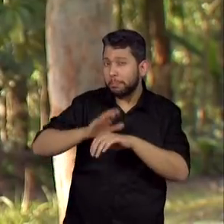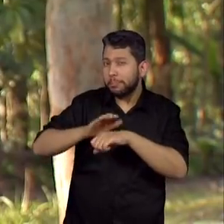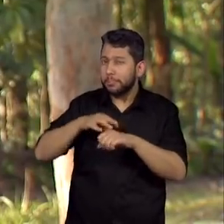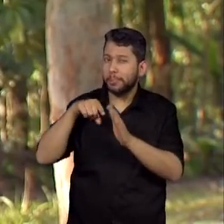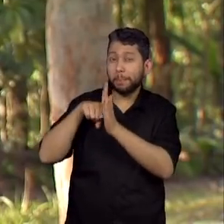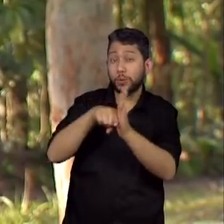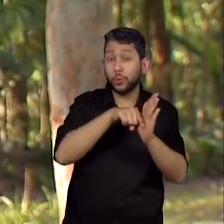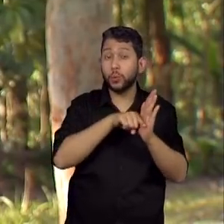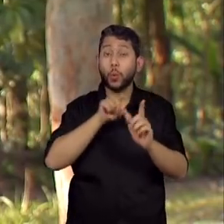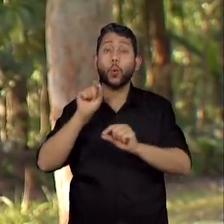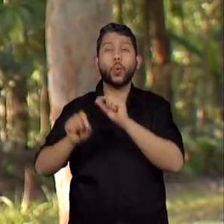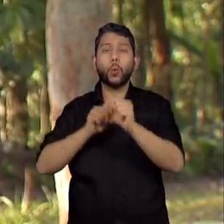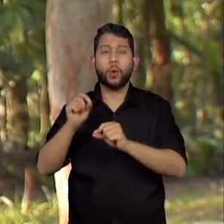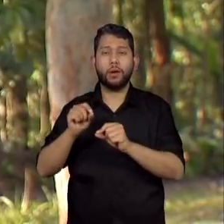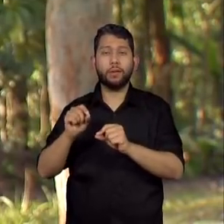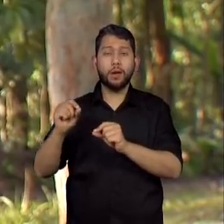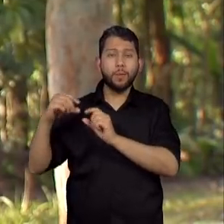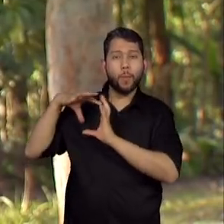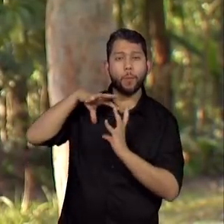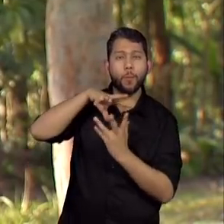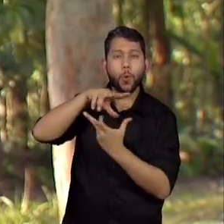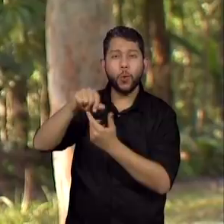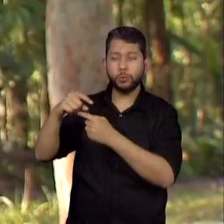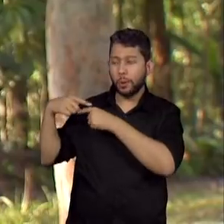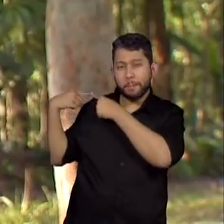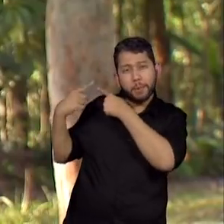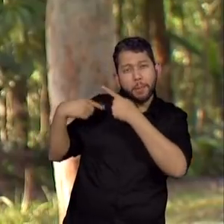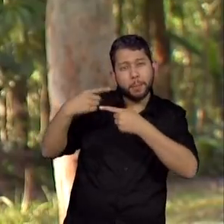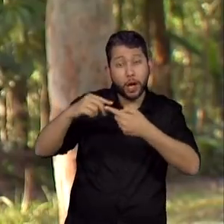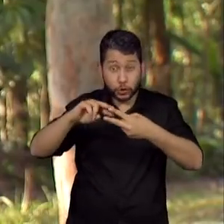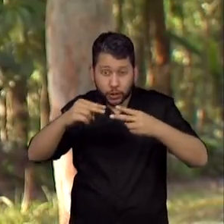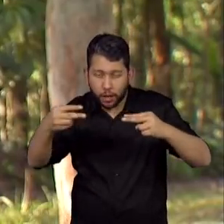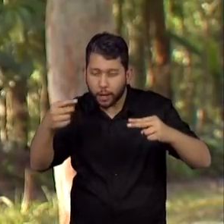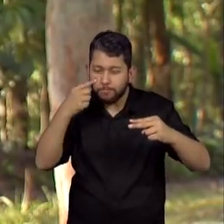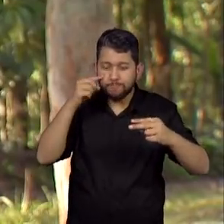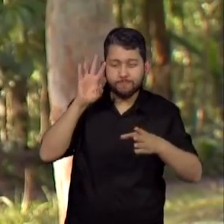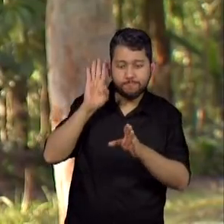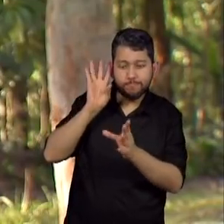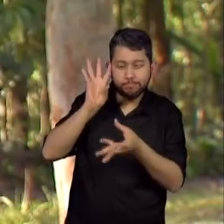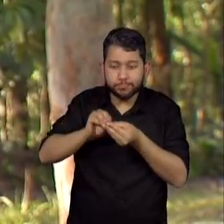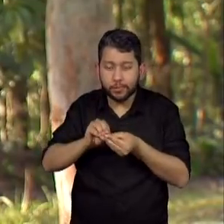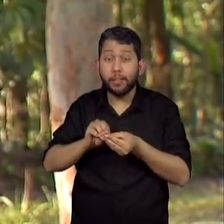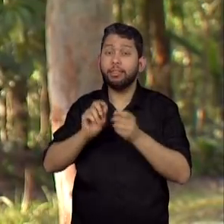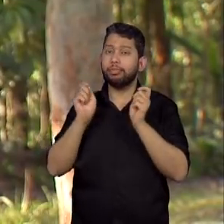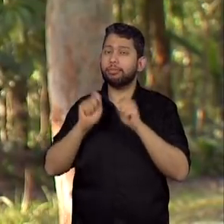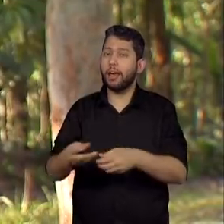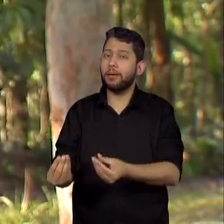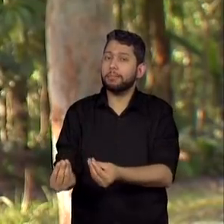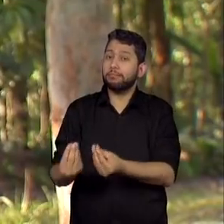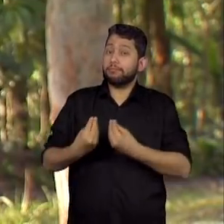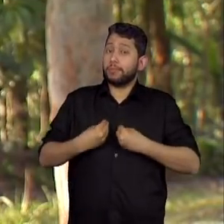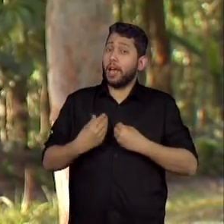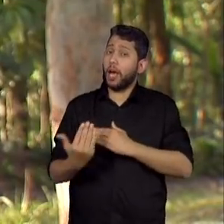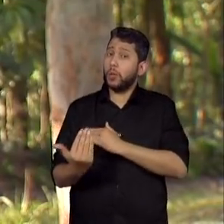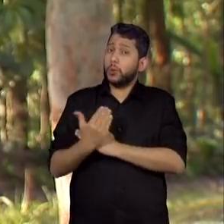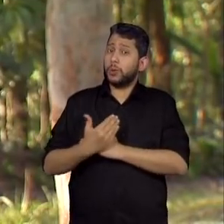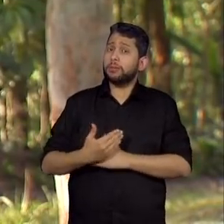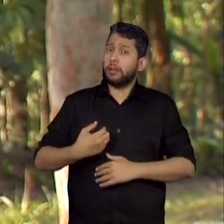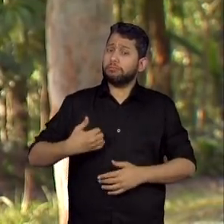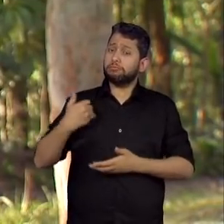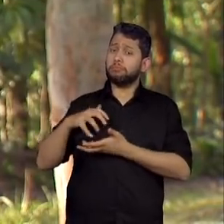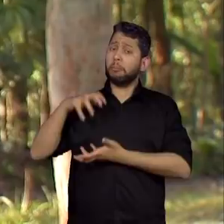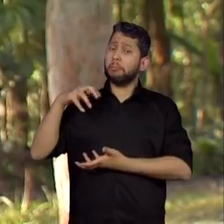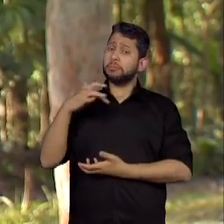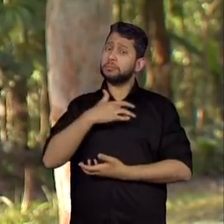que o patrimônio genético pode ajudar a envelhecer bem, mas também são importantes outros fatores, como